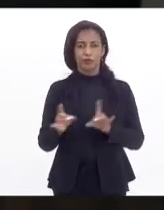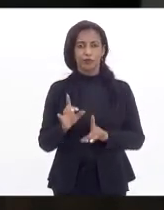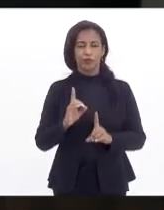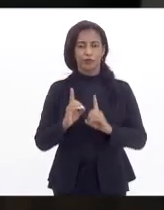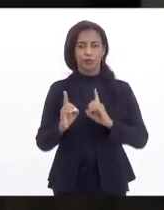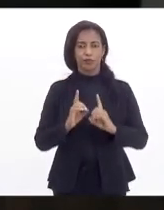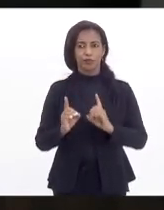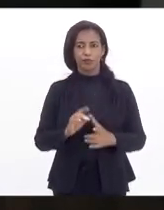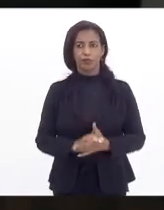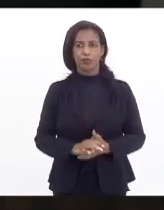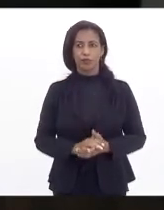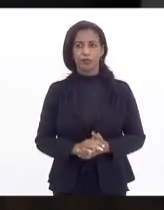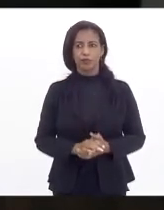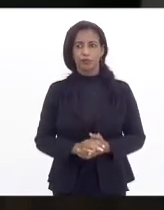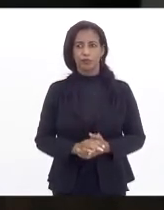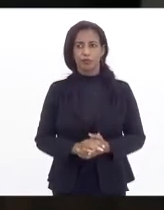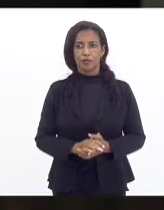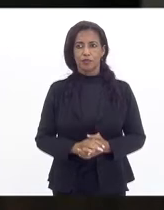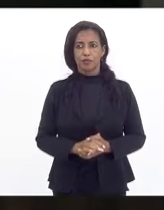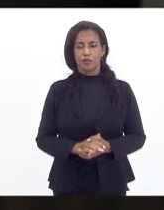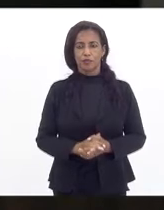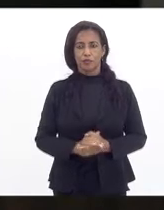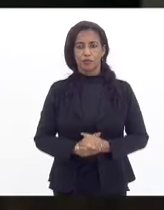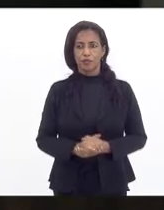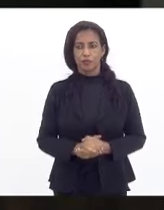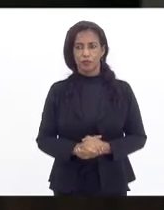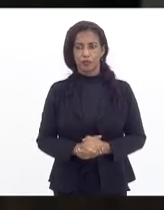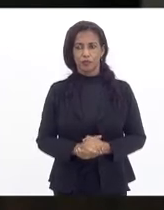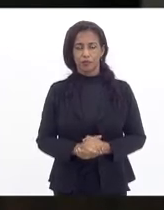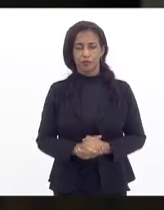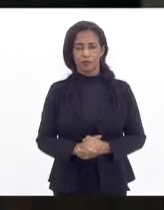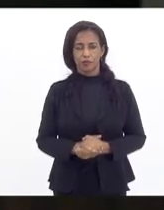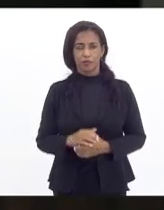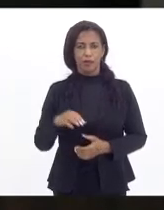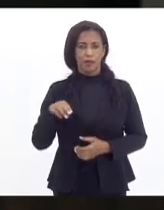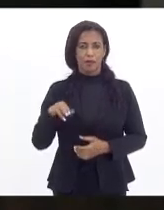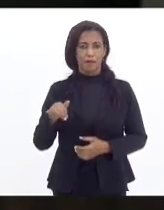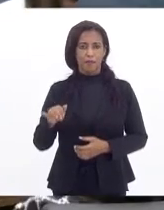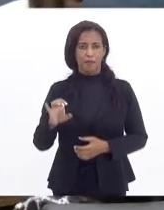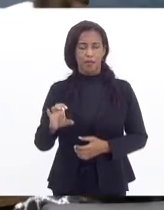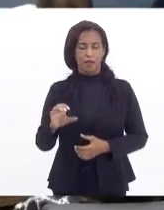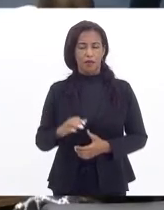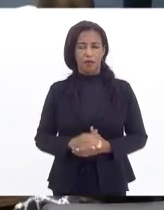discussão. Havendo que discutir, presidente. Discutir, deputado Carlos Mink.